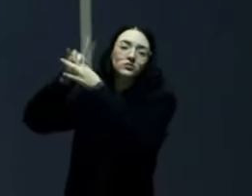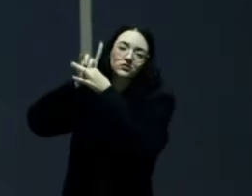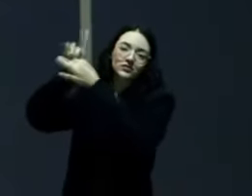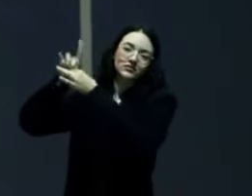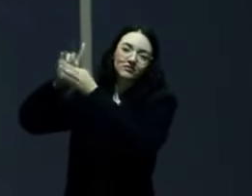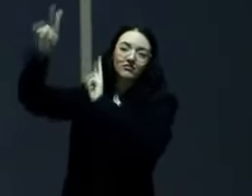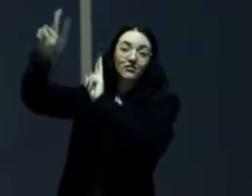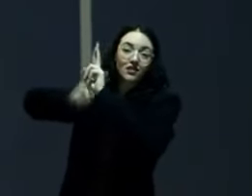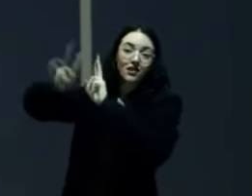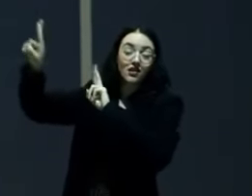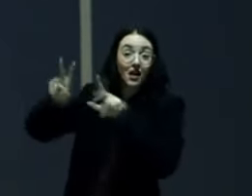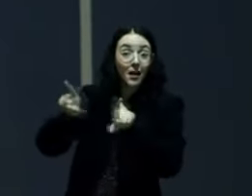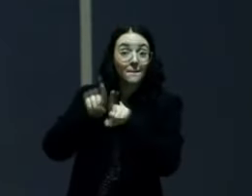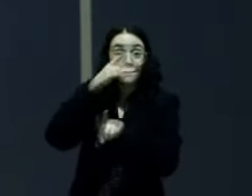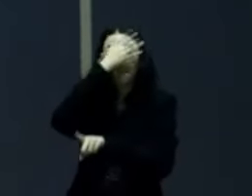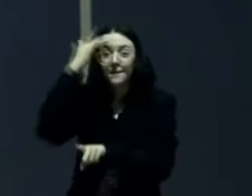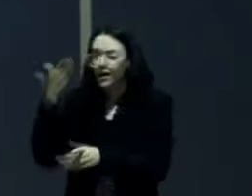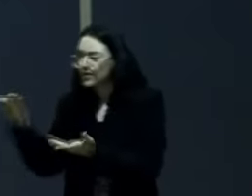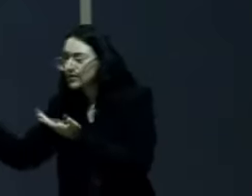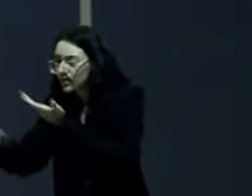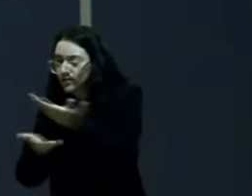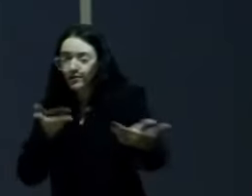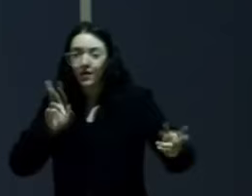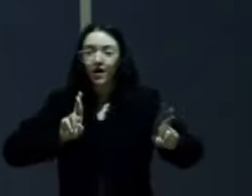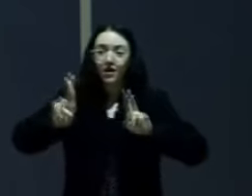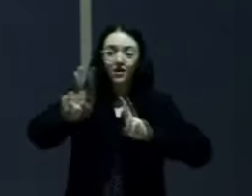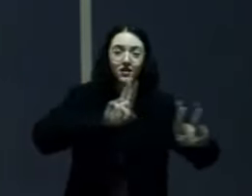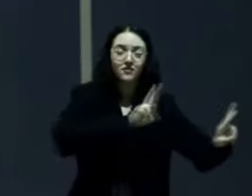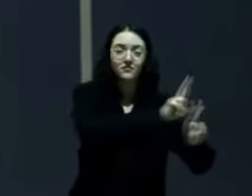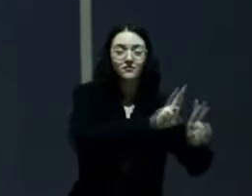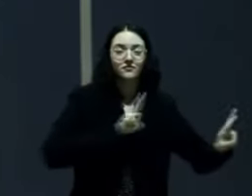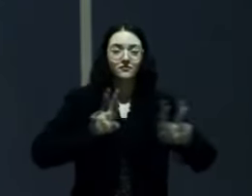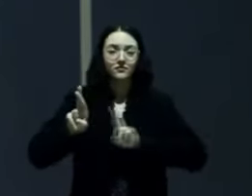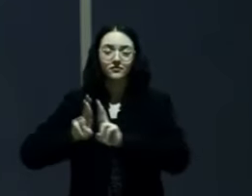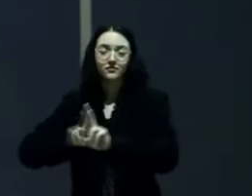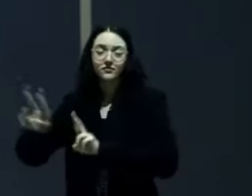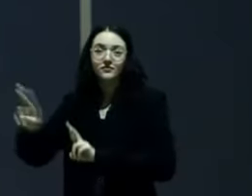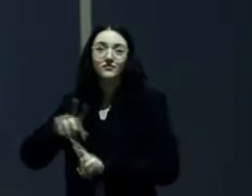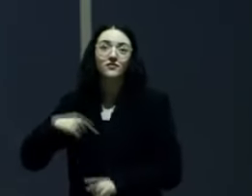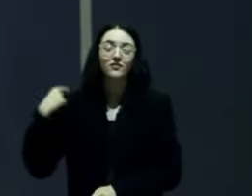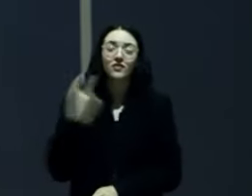meu lado, com esse que está atrás. Nós estamos sentados numa mesma mesa.